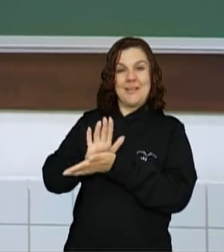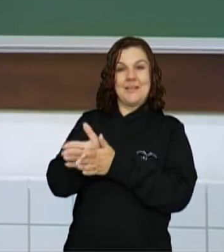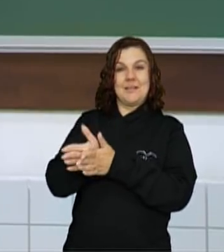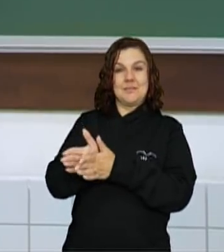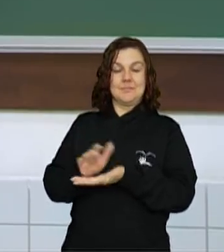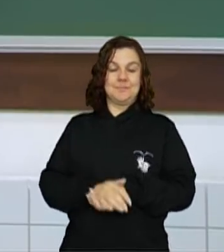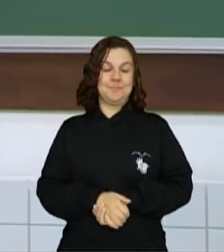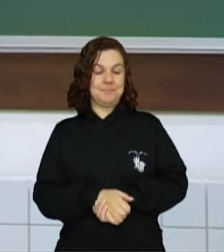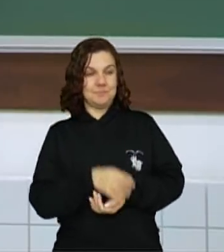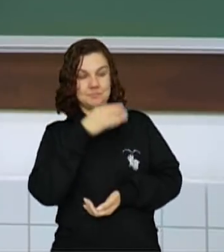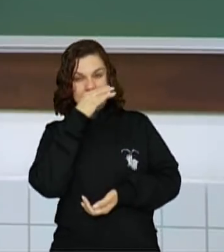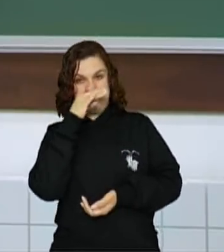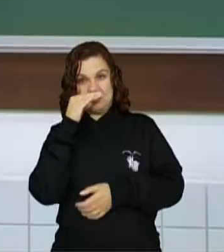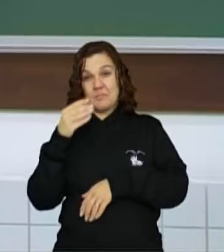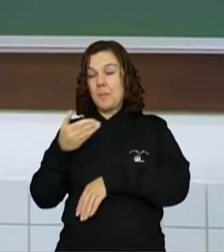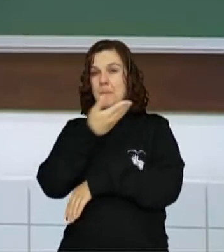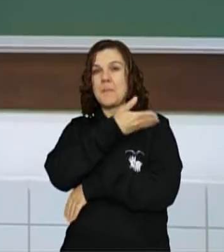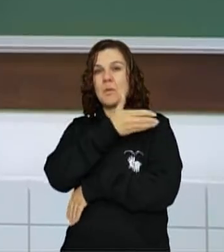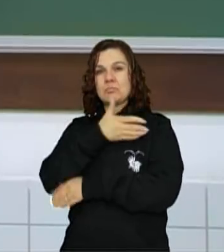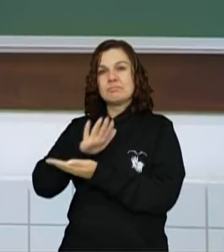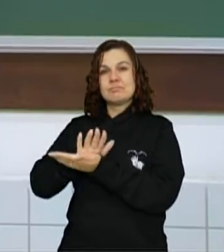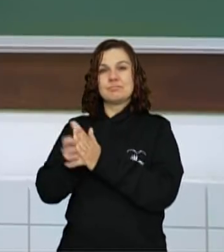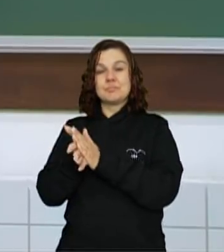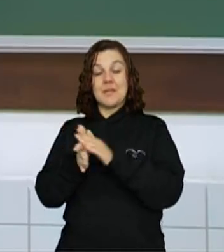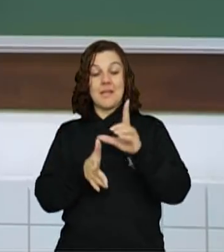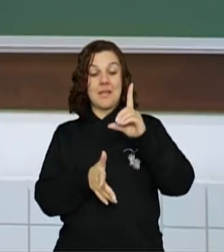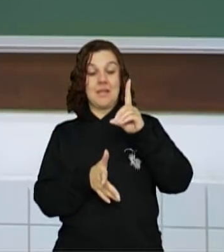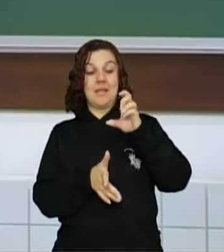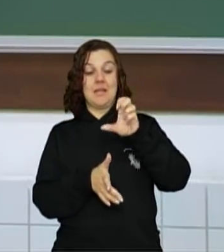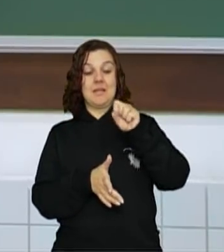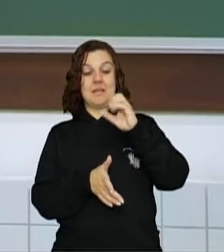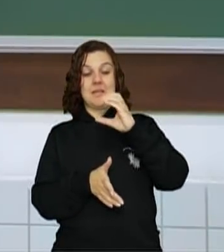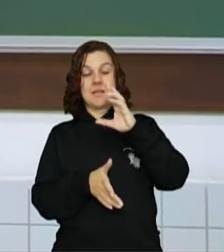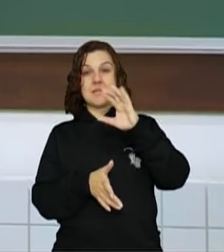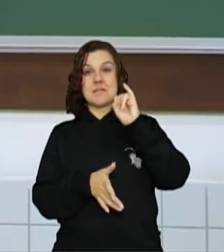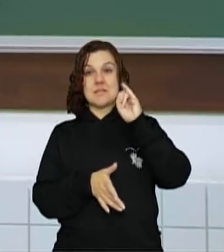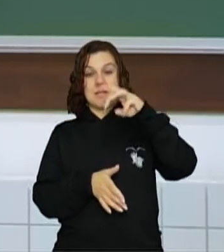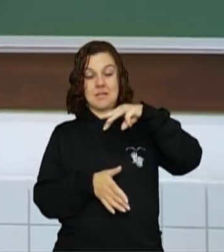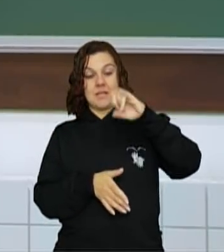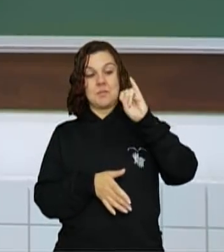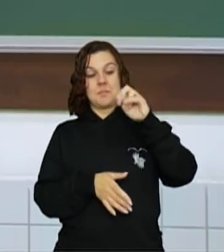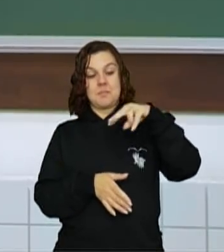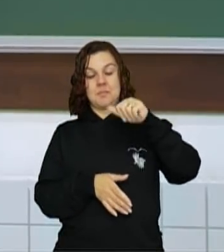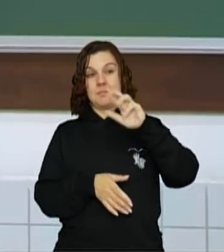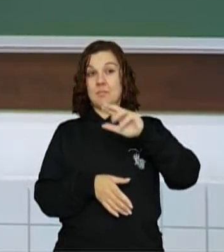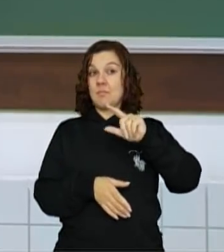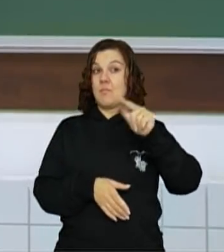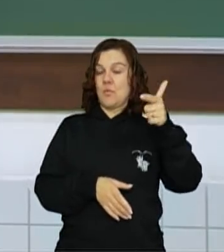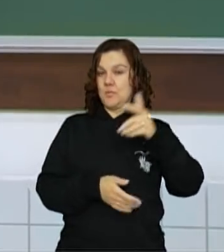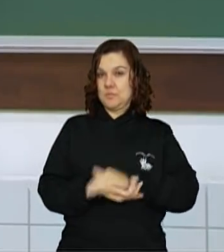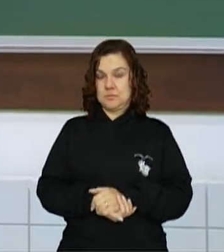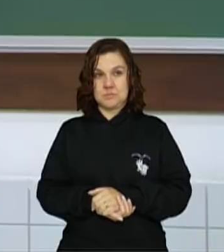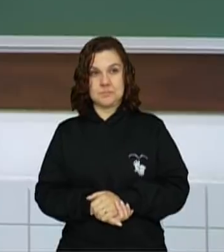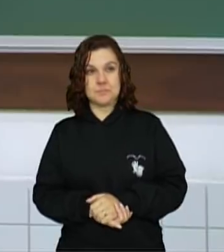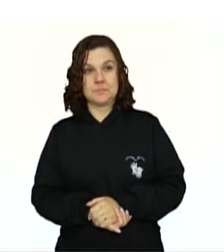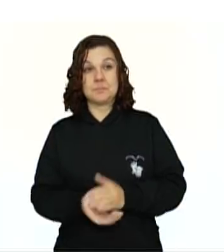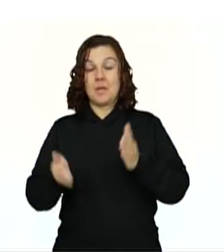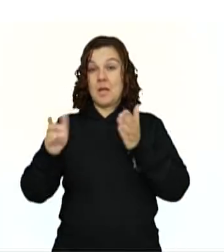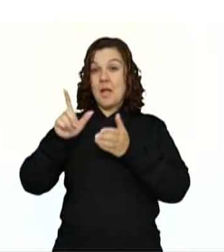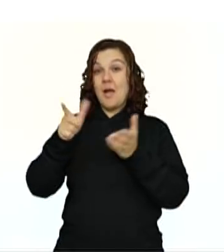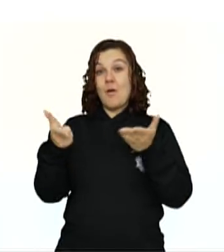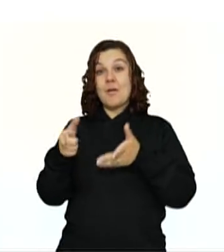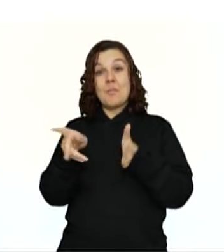discriminação. Discriminar é um outro sentido. Próximo. Na língua